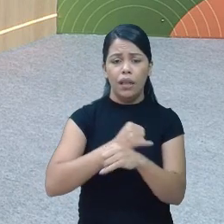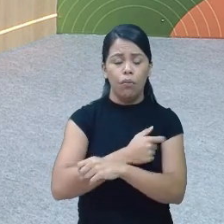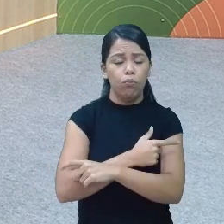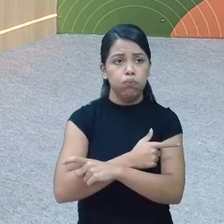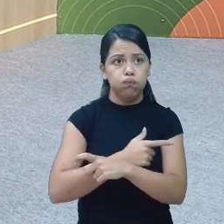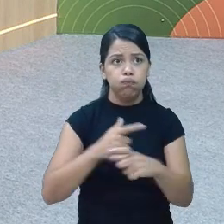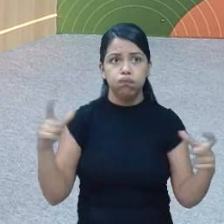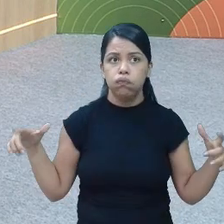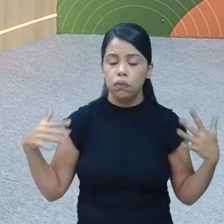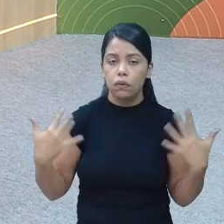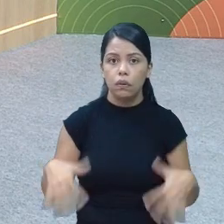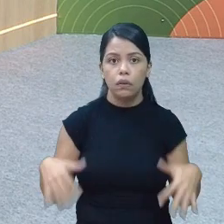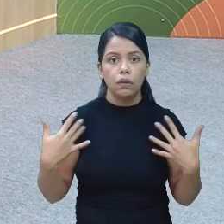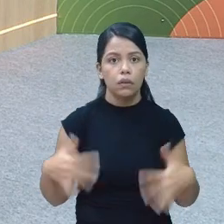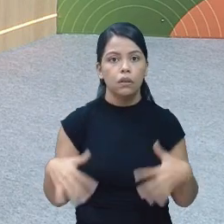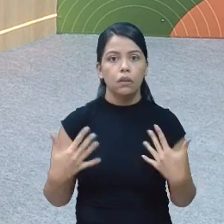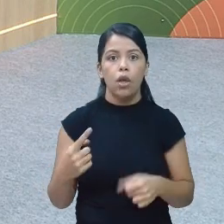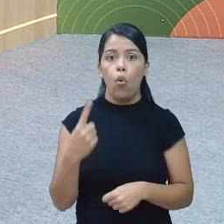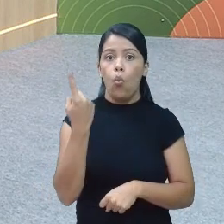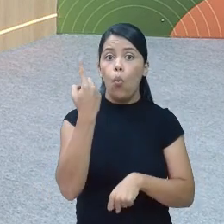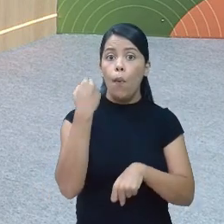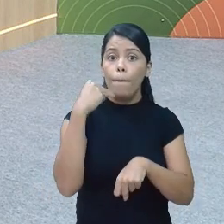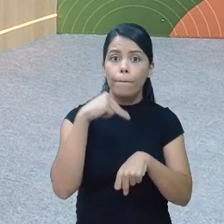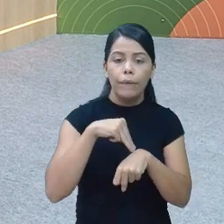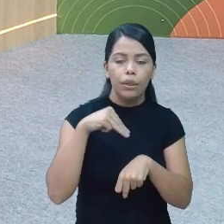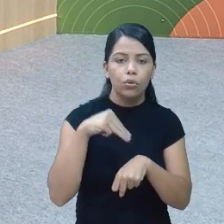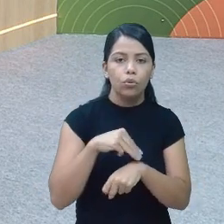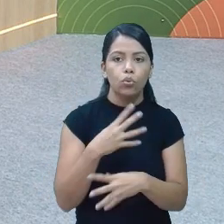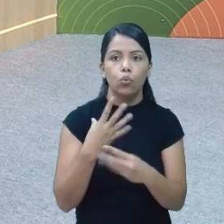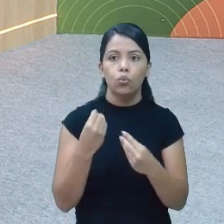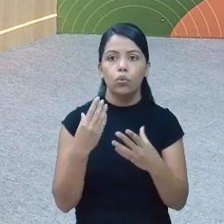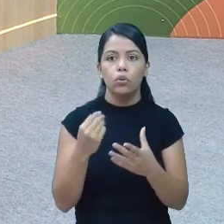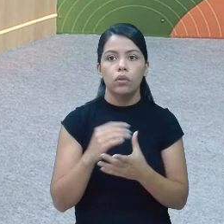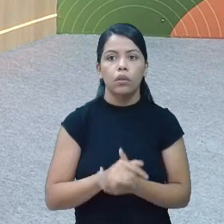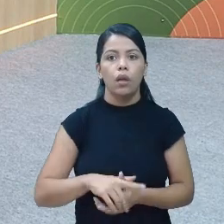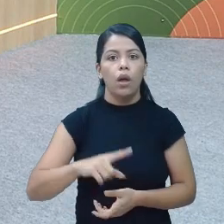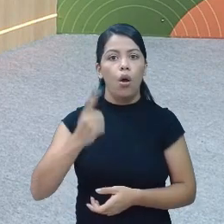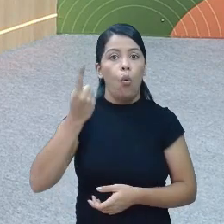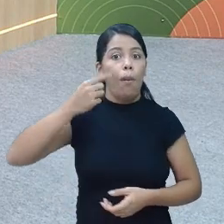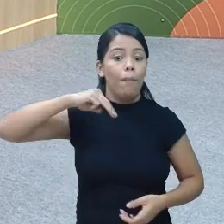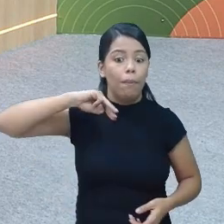seja, só em 1 minuto é $1 milhão em compras na